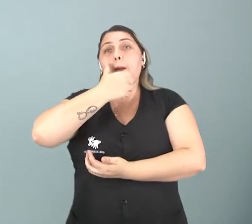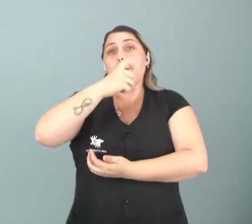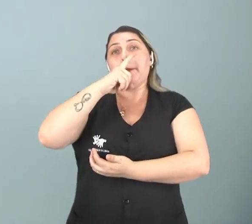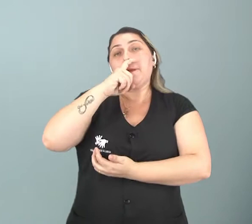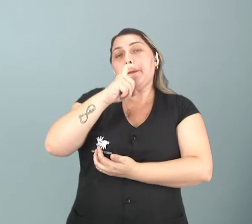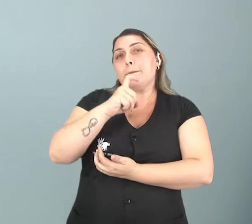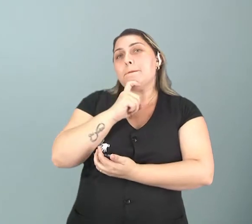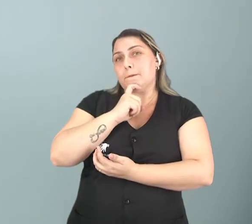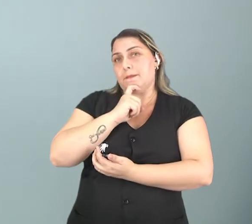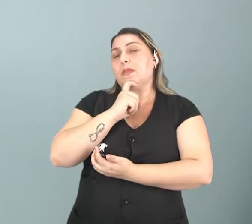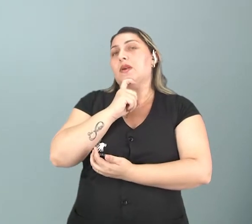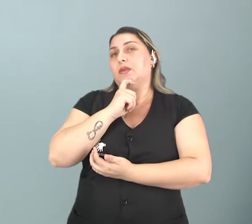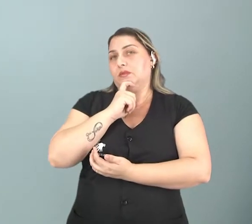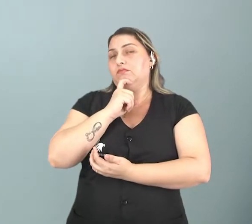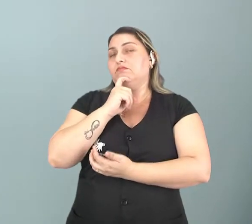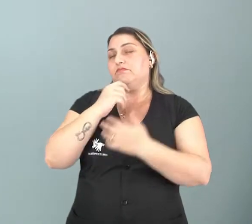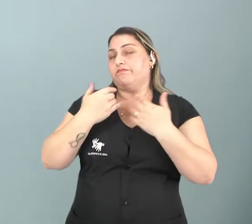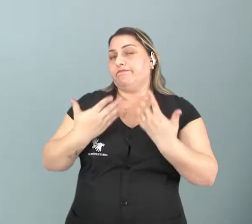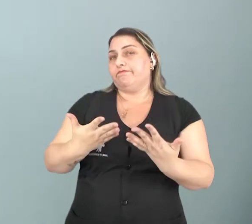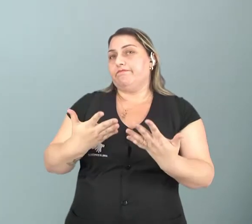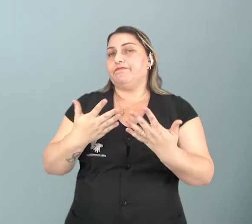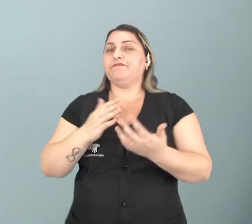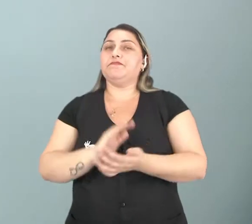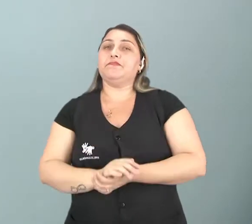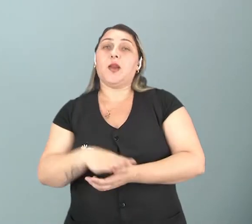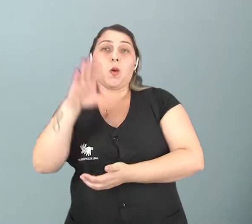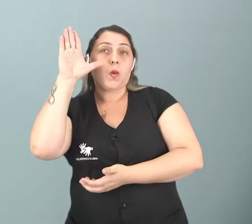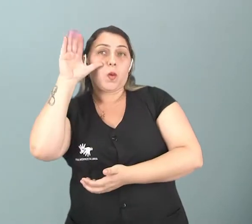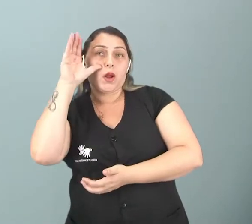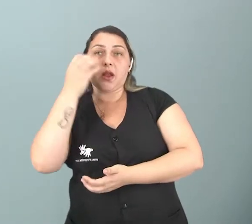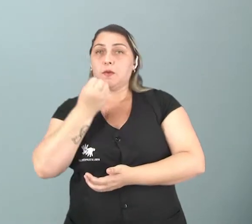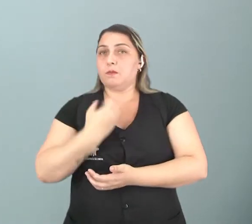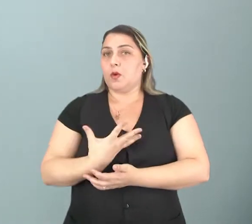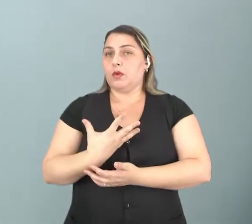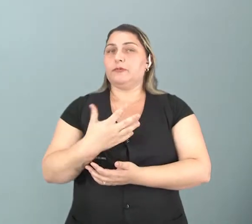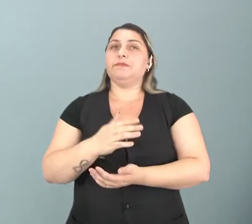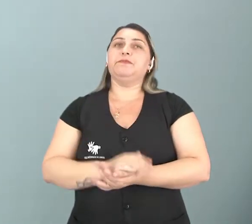autoafirmar, autodeclarar negro, tá? Isso é uma curiosidade muito boa.